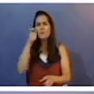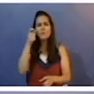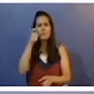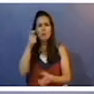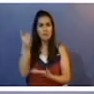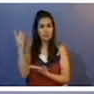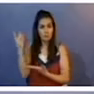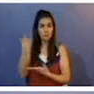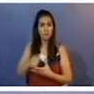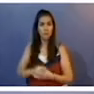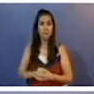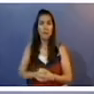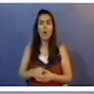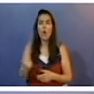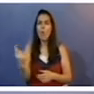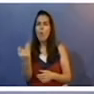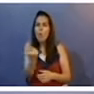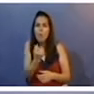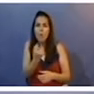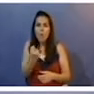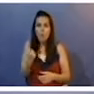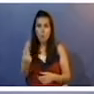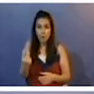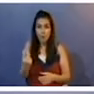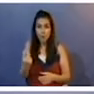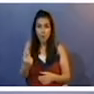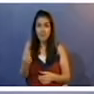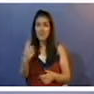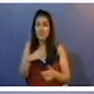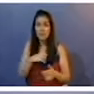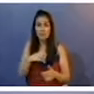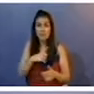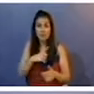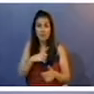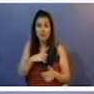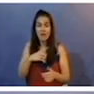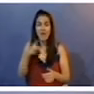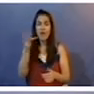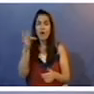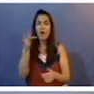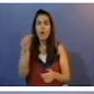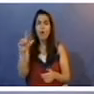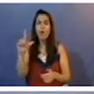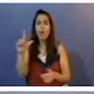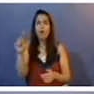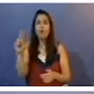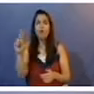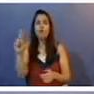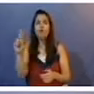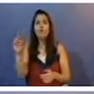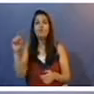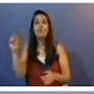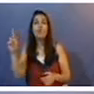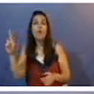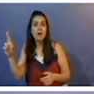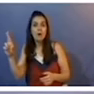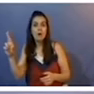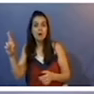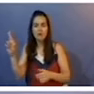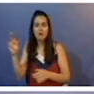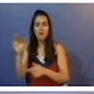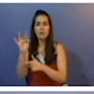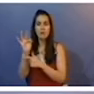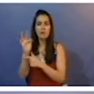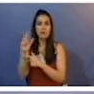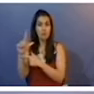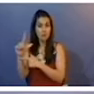o único elemento químico que não origina um óxido é o flúor. E observe aqui na imagem ao lado o vagão de trem